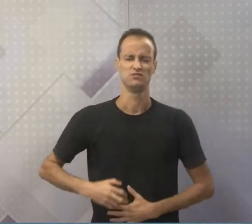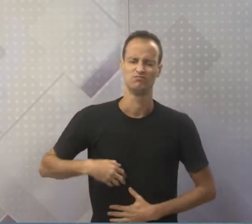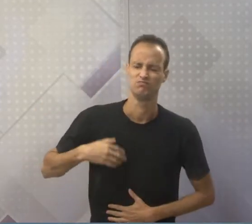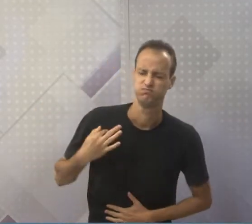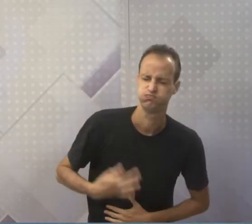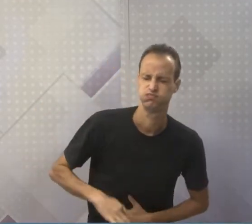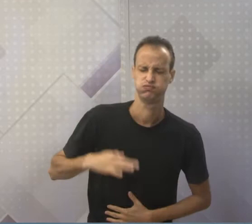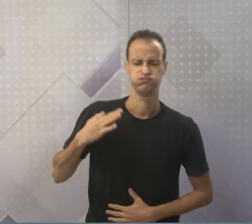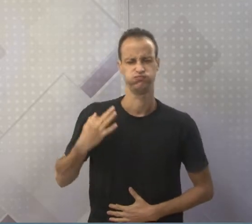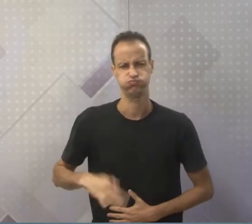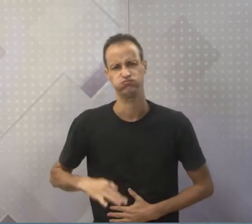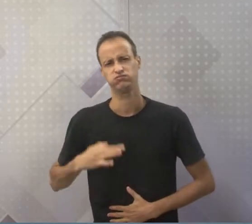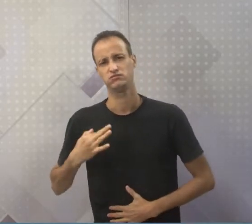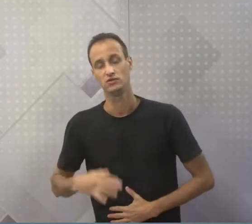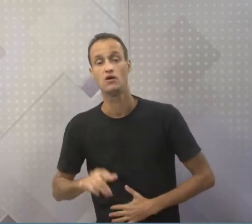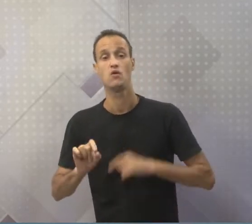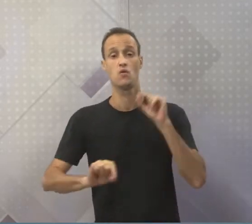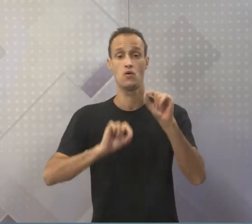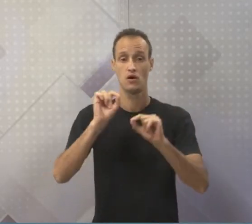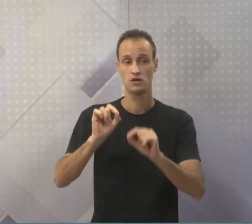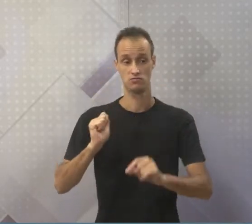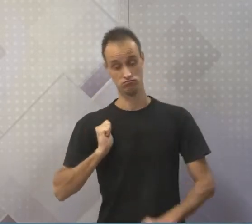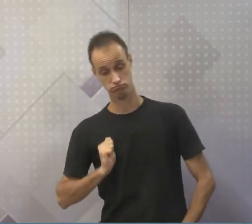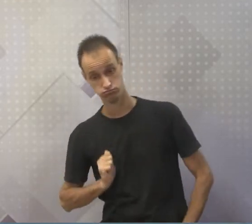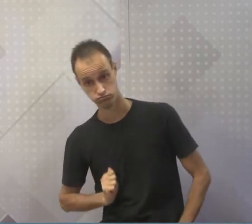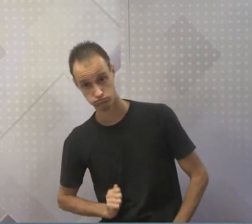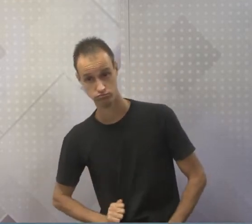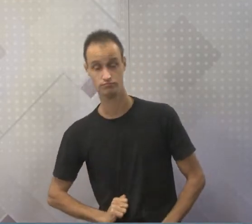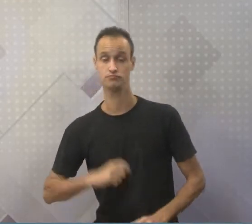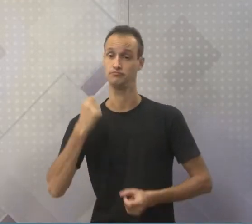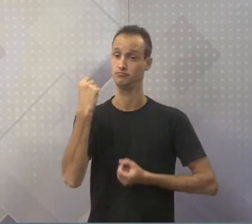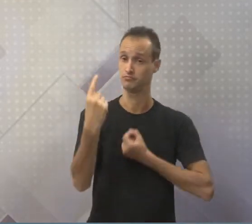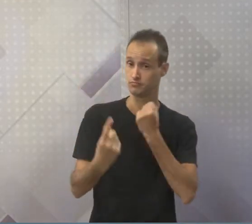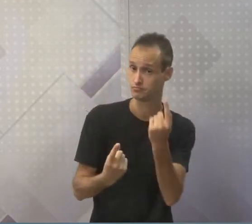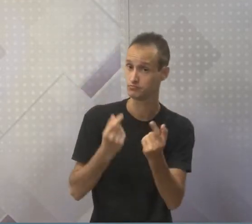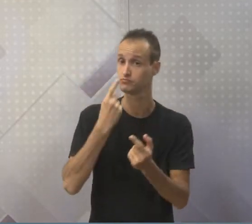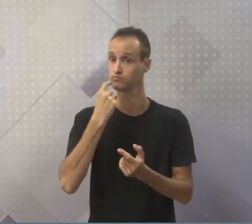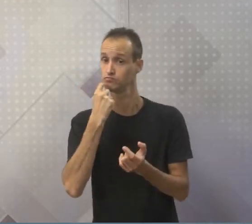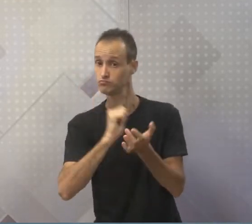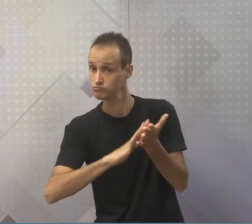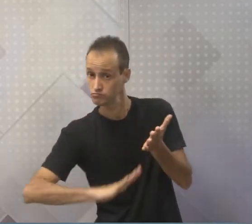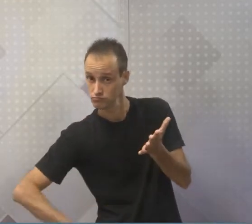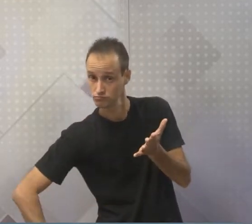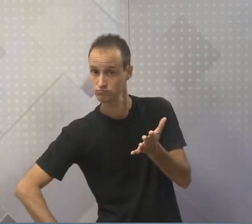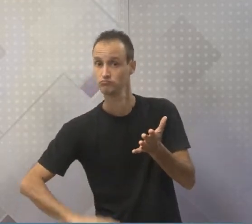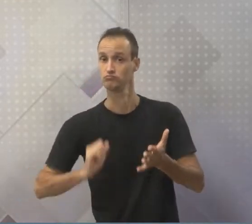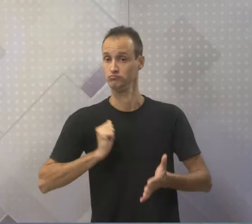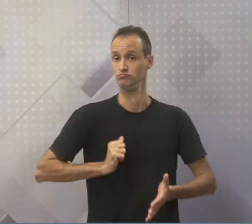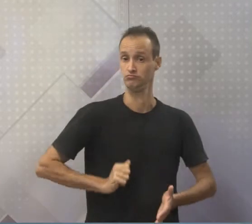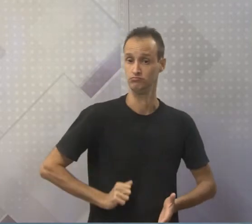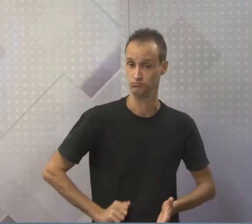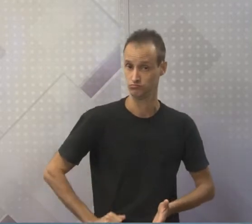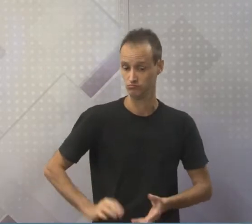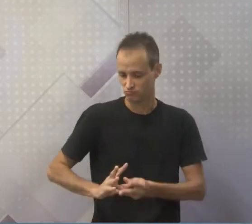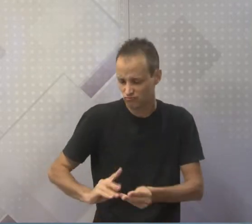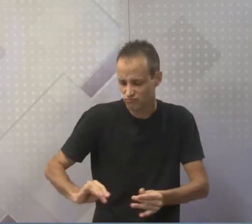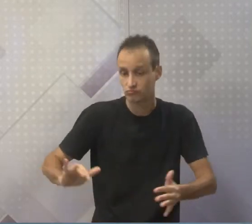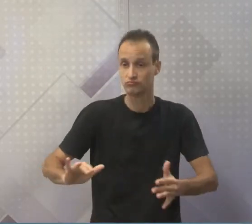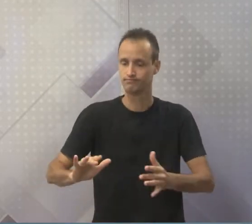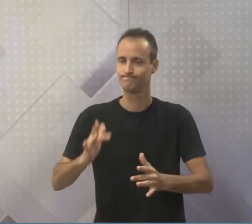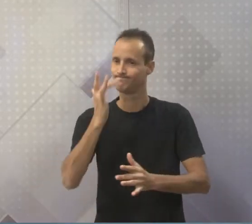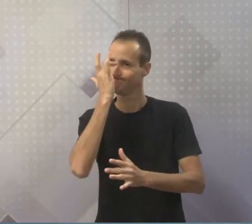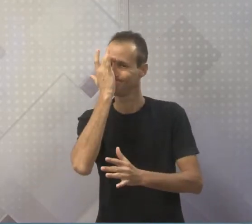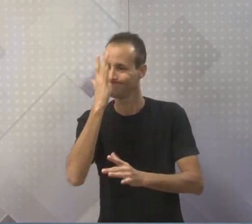cólicas, dores abdominais, ela provoca diarreias, às vezes com sangue. É uma doença muito fácil de